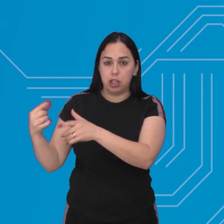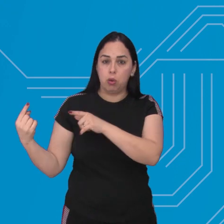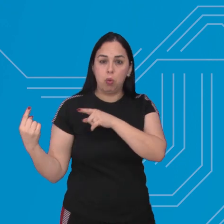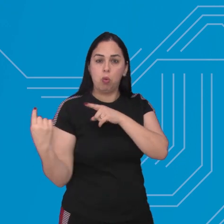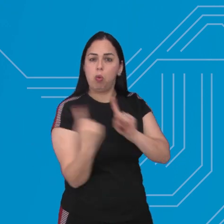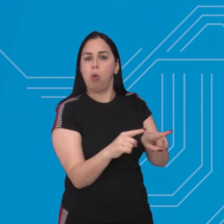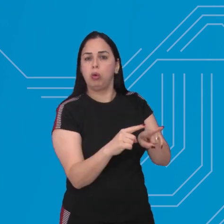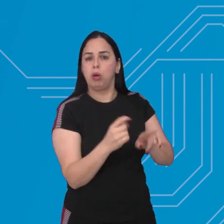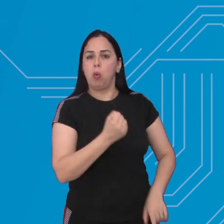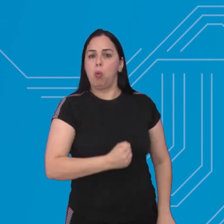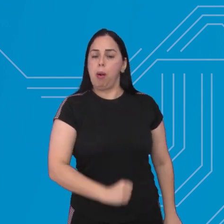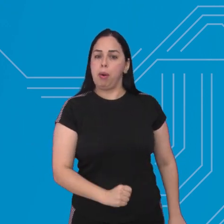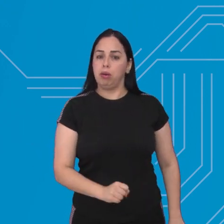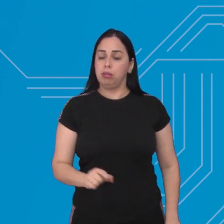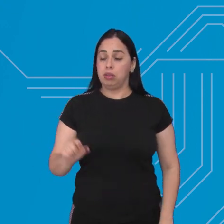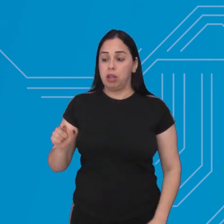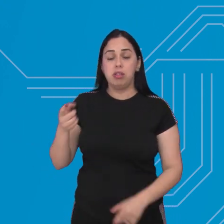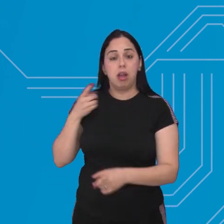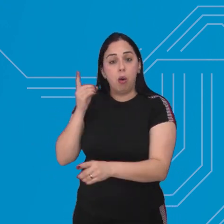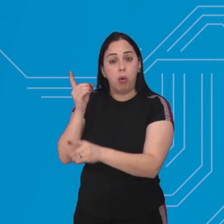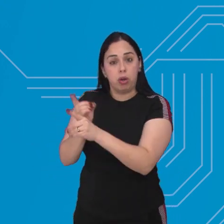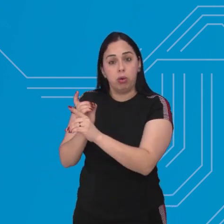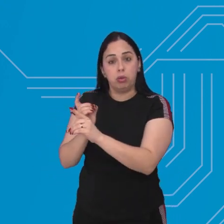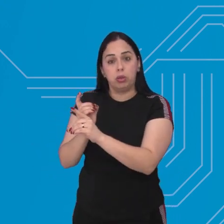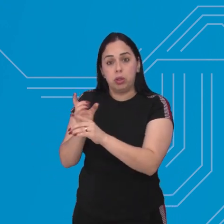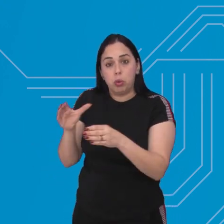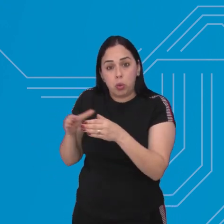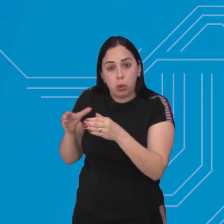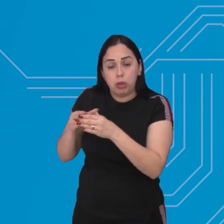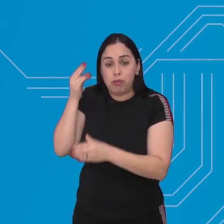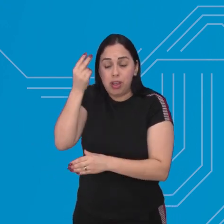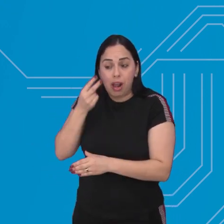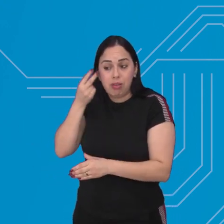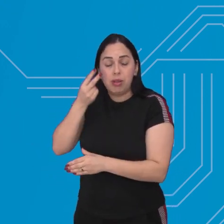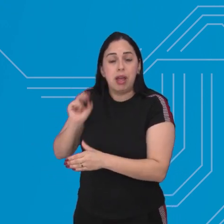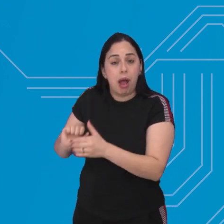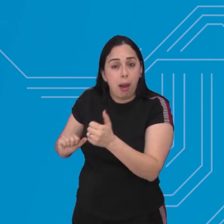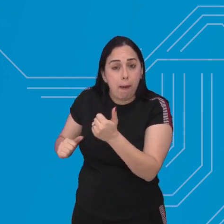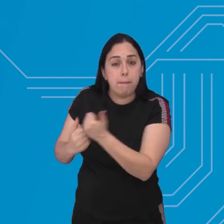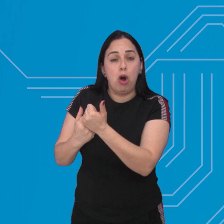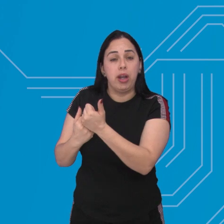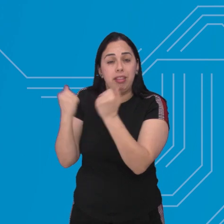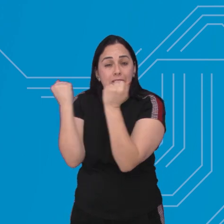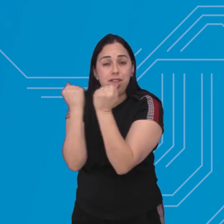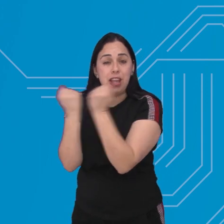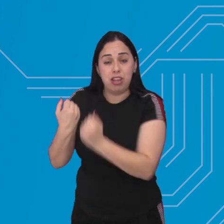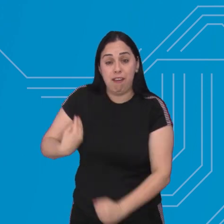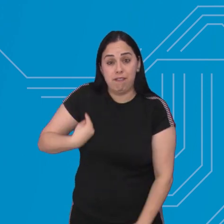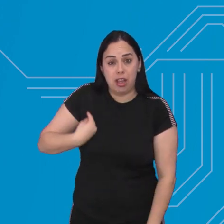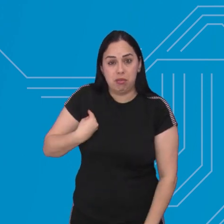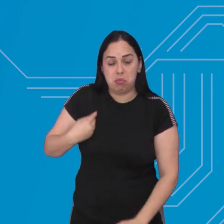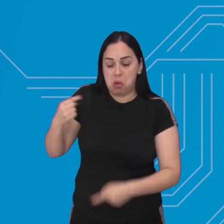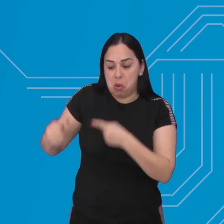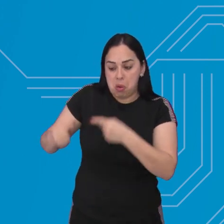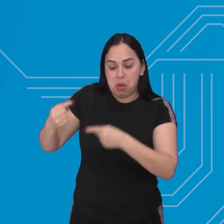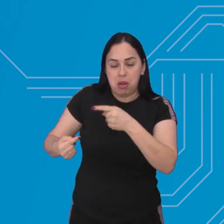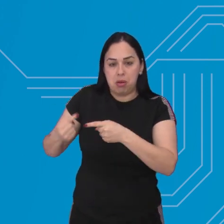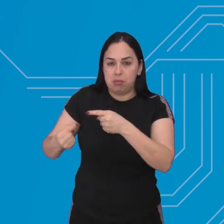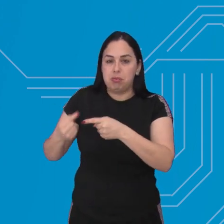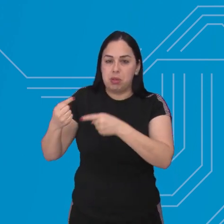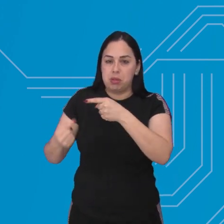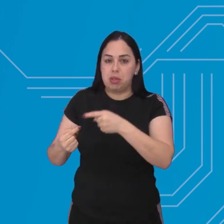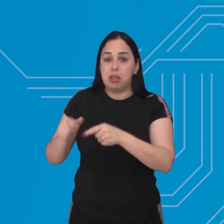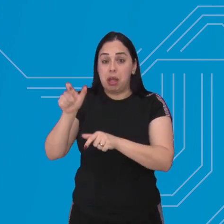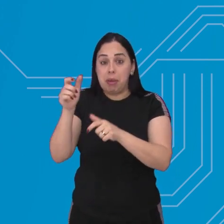à descriminalização do aborto. Foi um encontro promovido pela Frente Parlamentar Regional em Defesa da Vida e o intuito foi